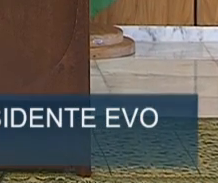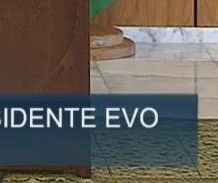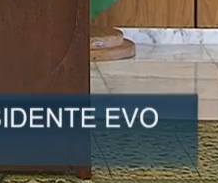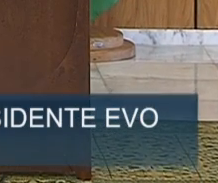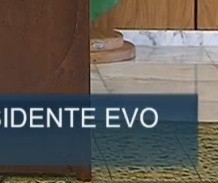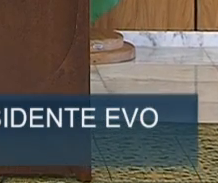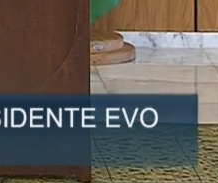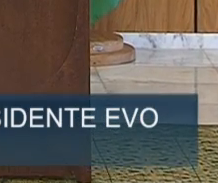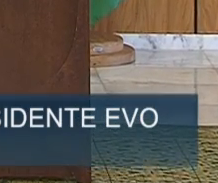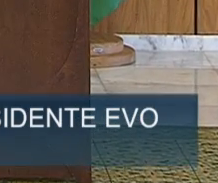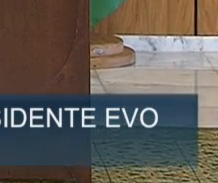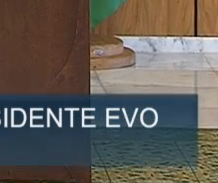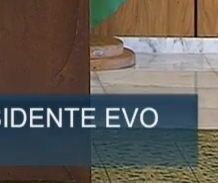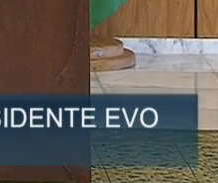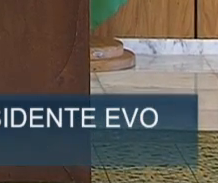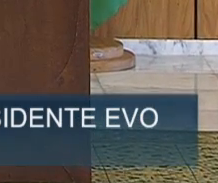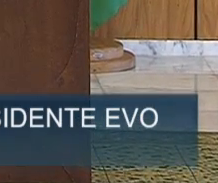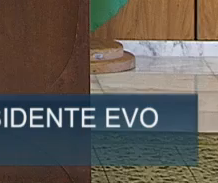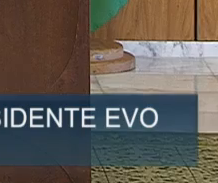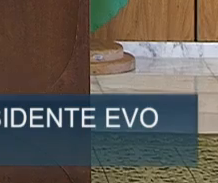Excelentíssimo senhor Evo Morales,